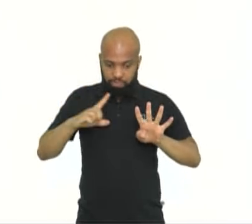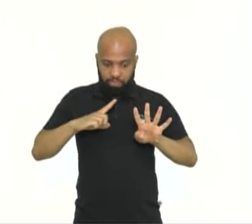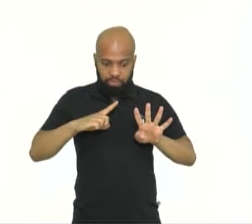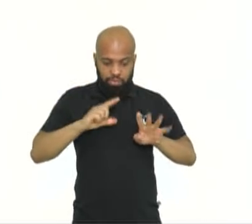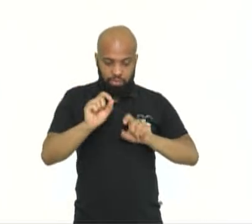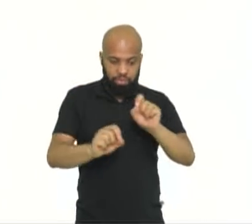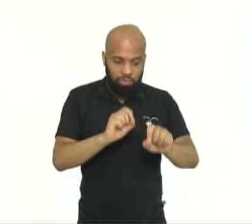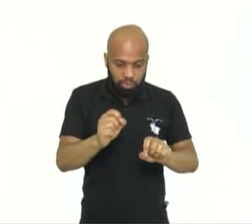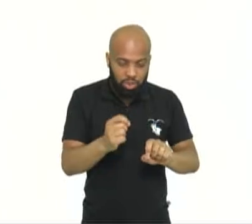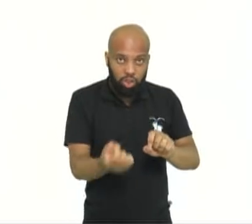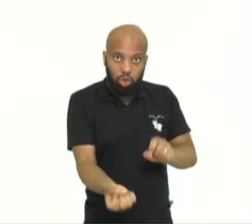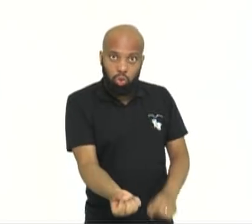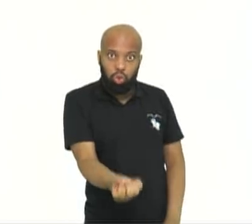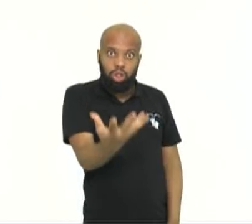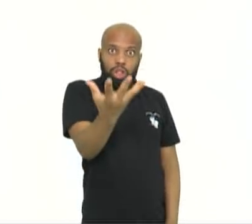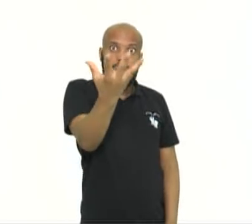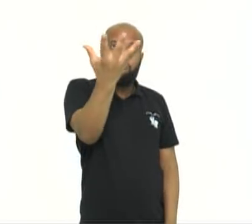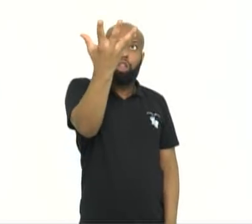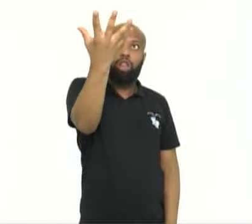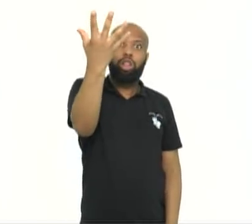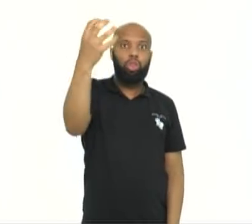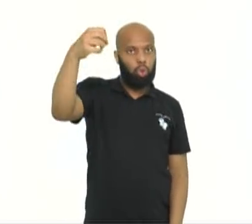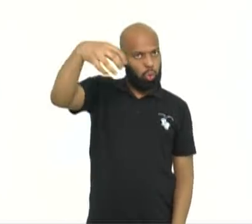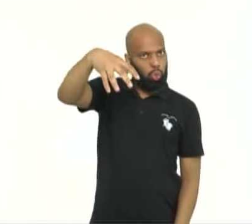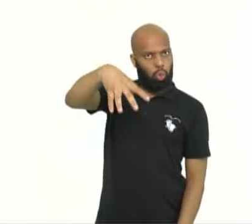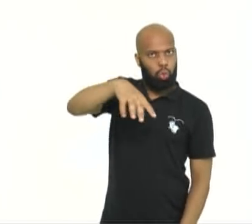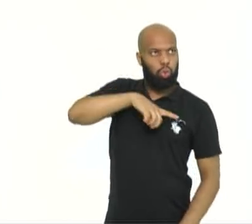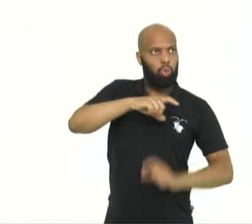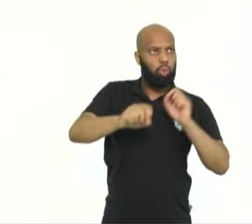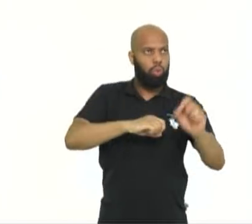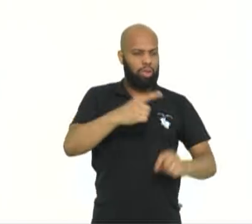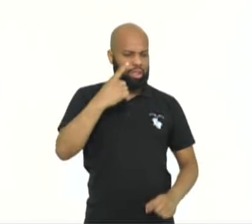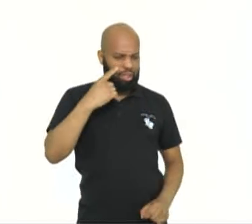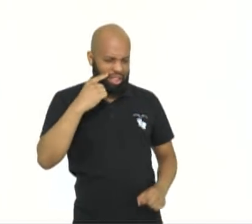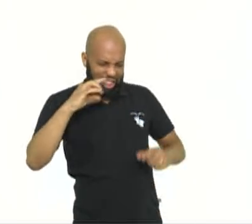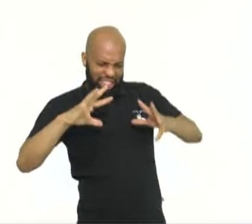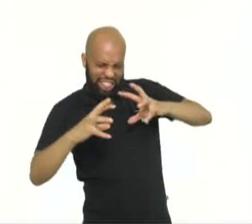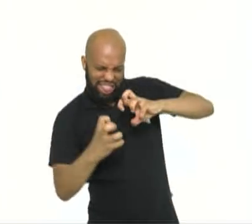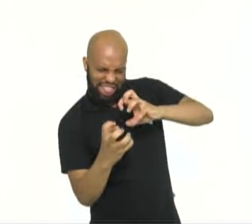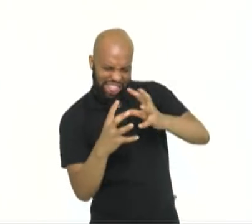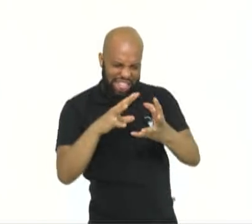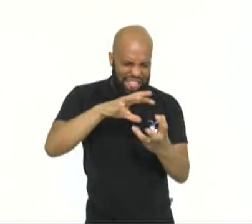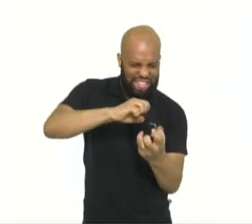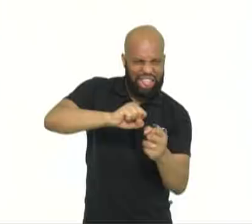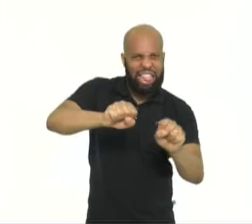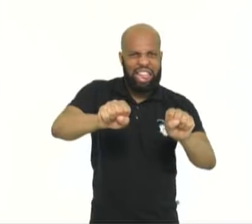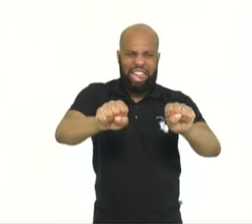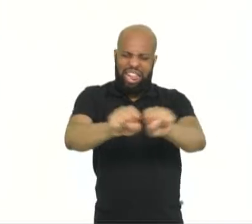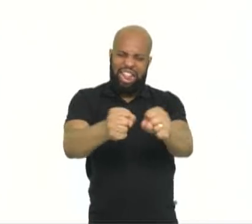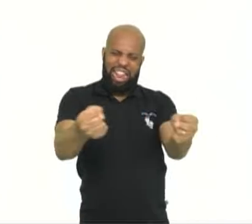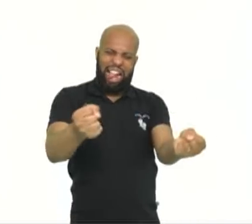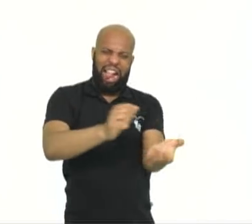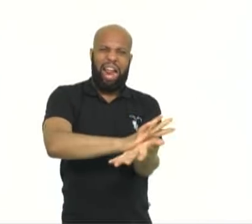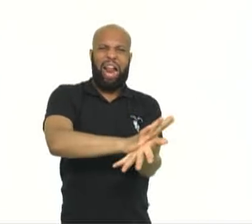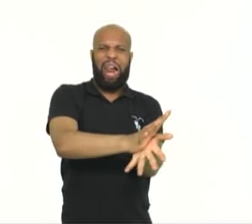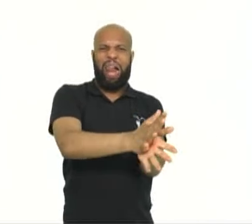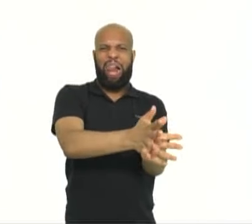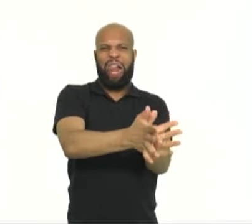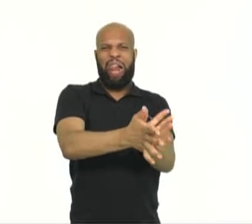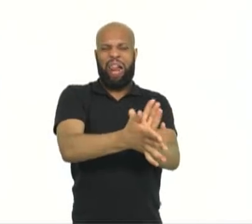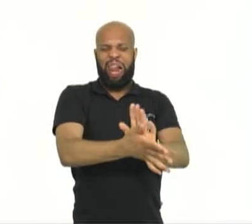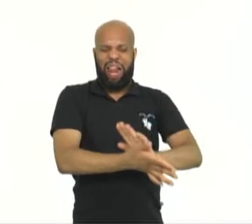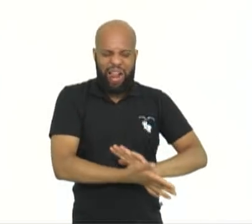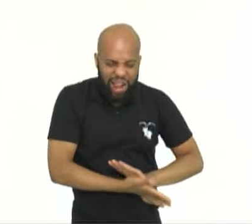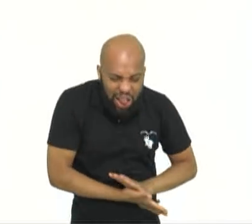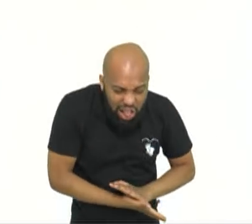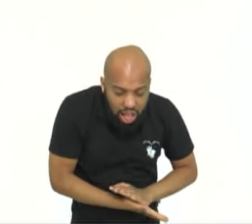da qual se viu o alto emborcado, amassado, quebrado, escangalhado, e não digo